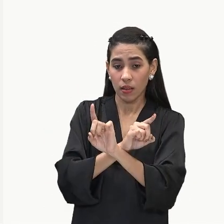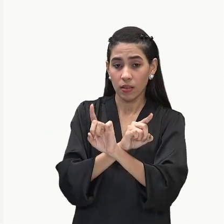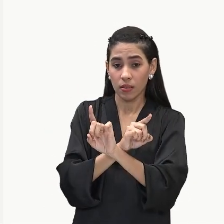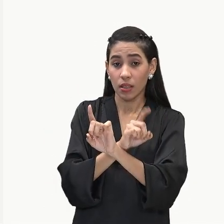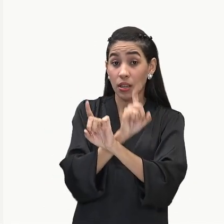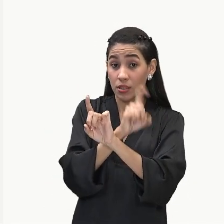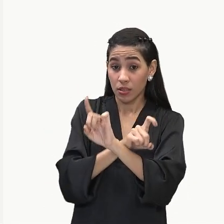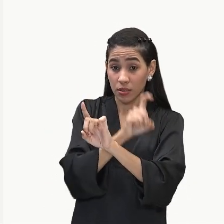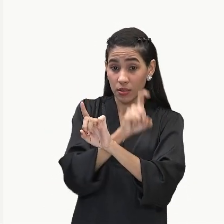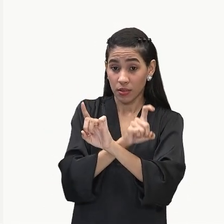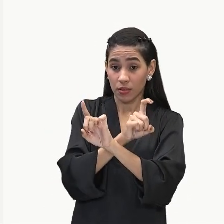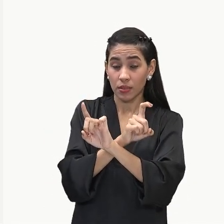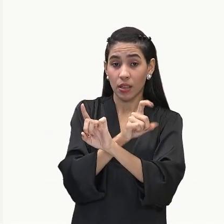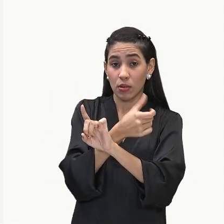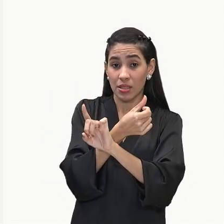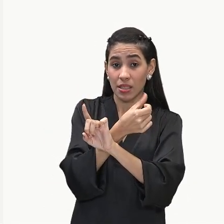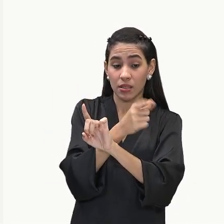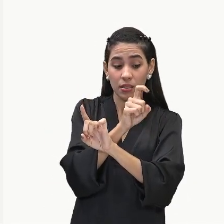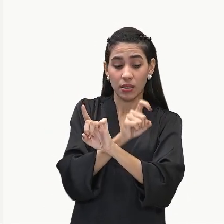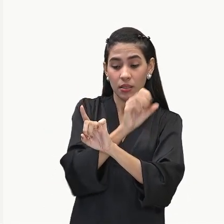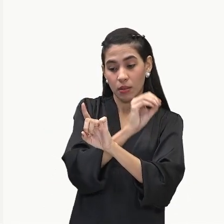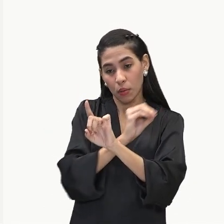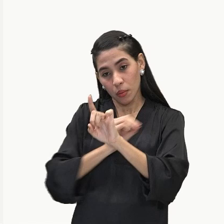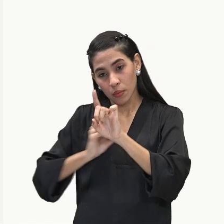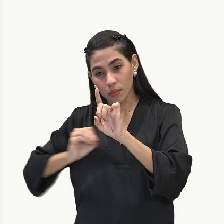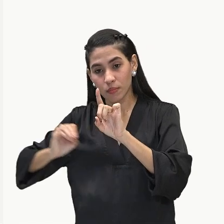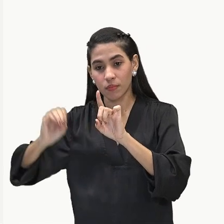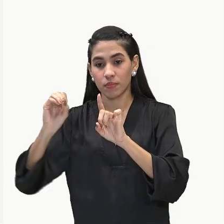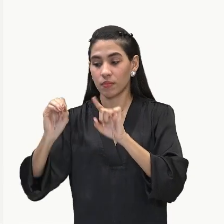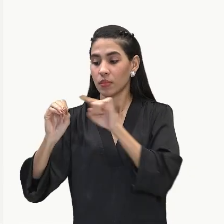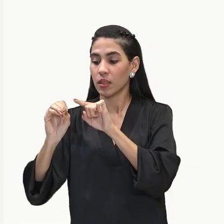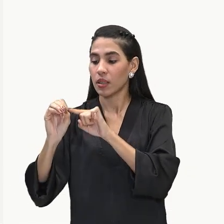outro lado, é o 6x. Então, se ele